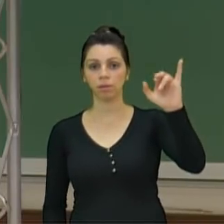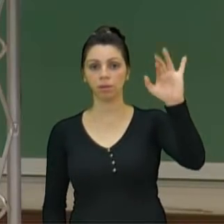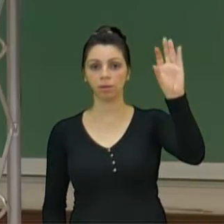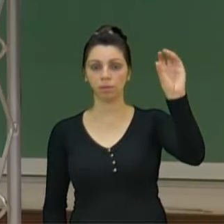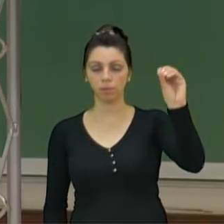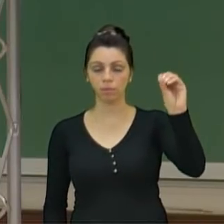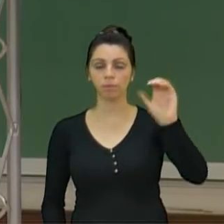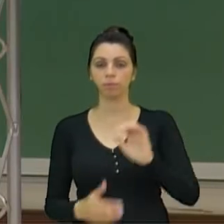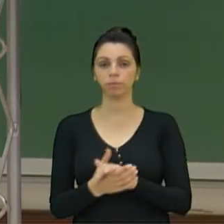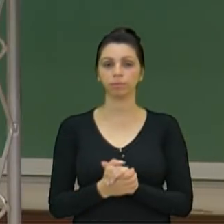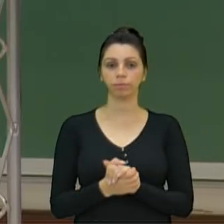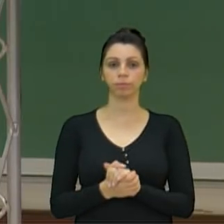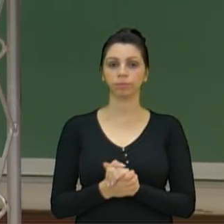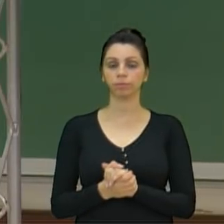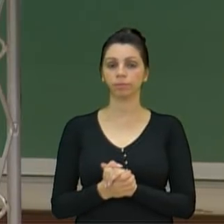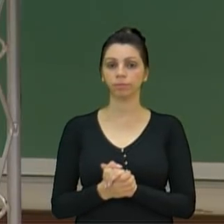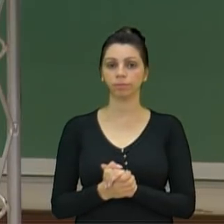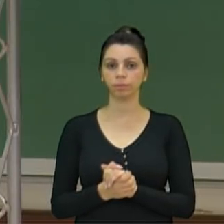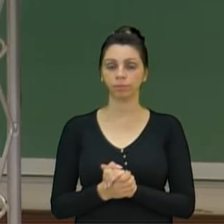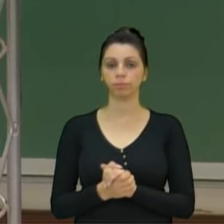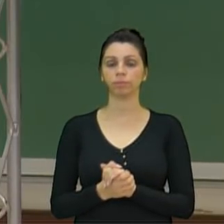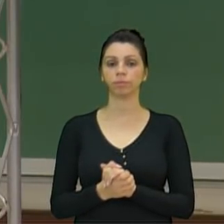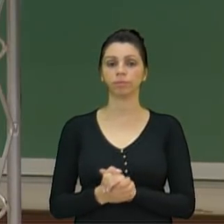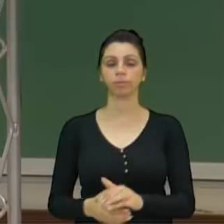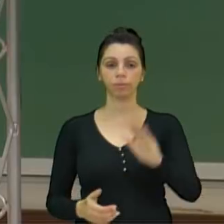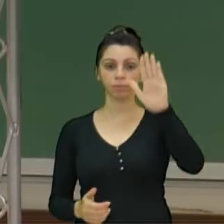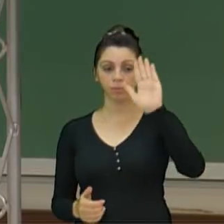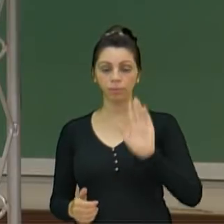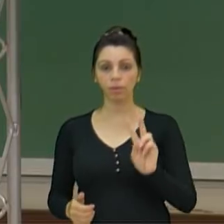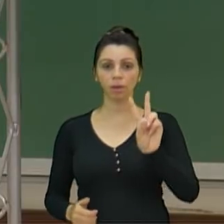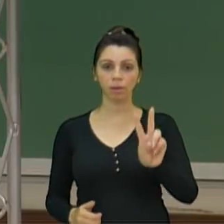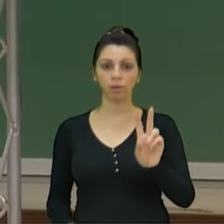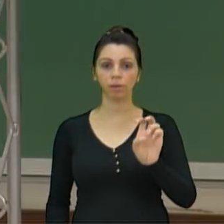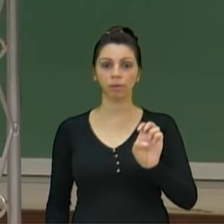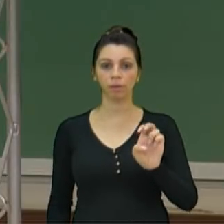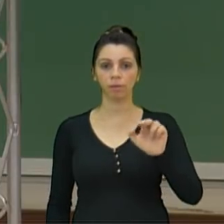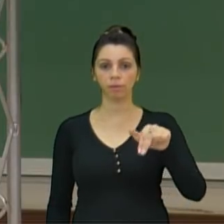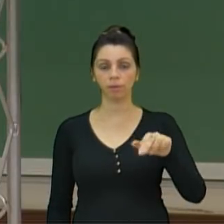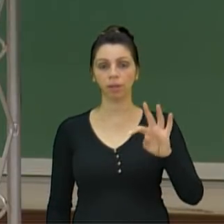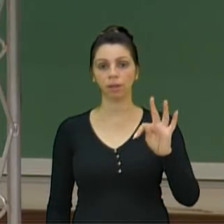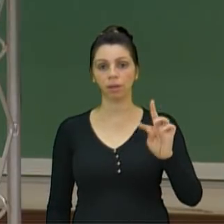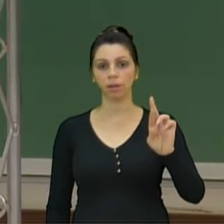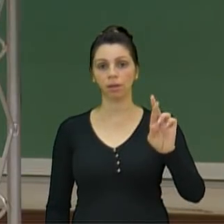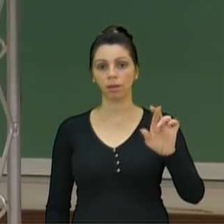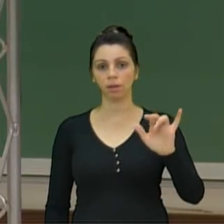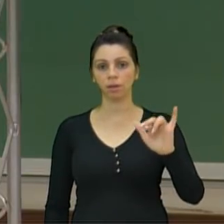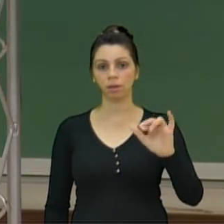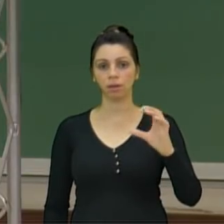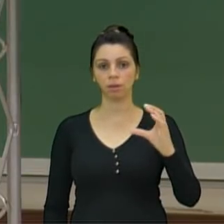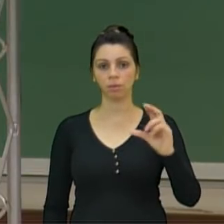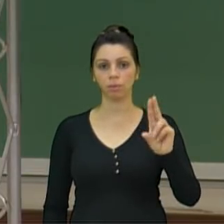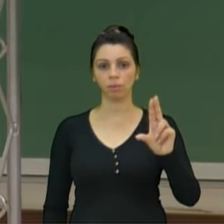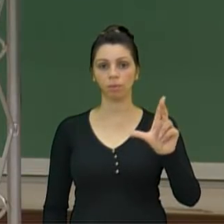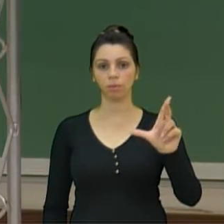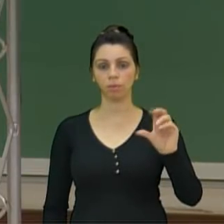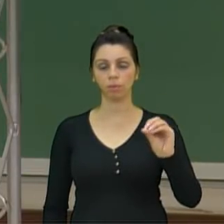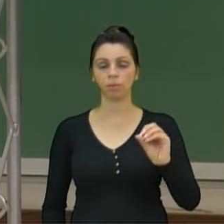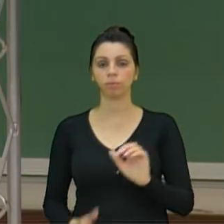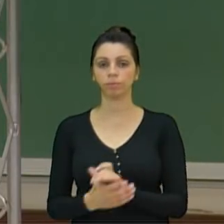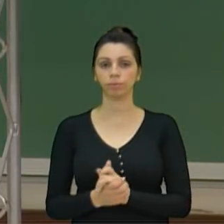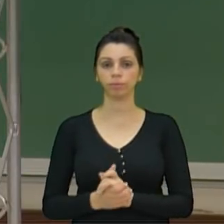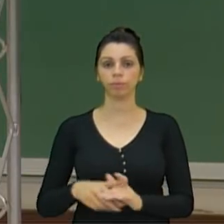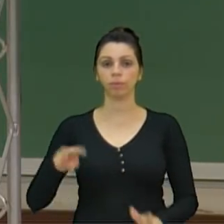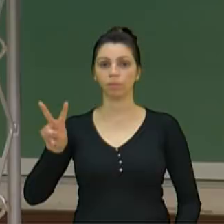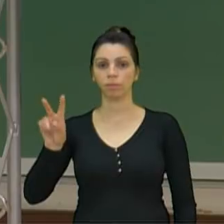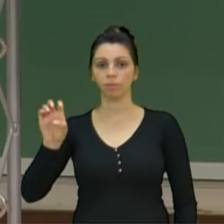nós temos o ventrículo esquerdo. Então a letra C, né? Ventrículo esquerdo. E D é o ventrículo